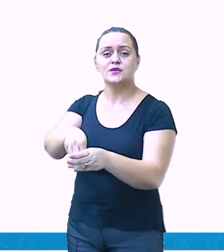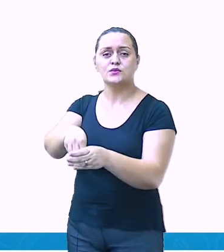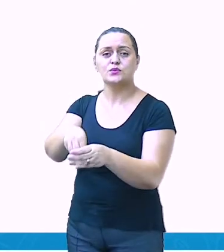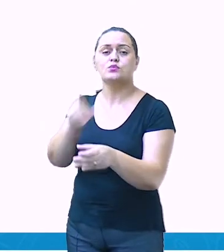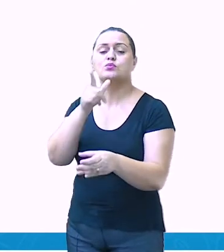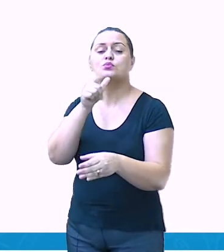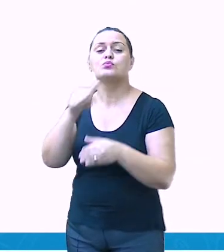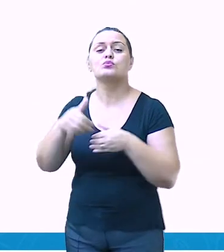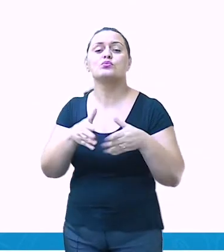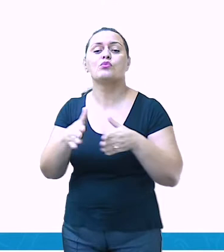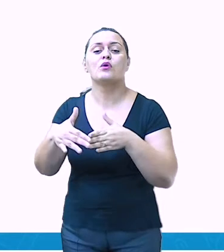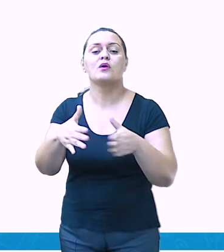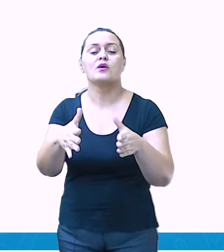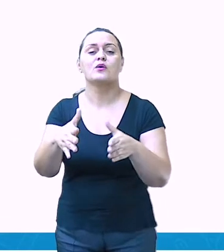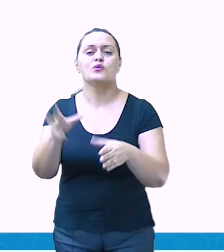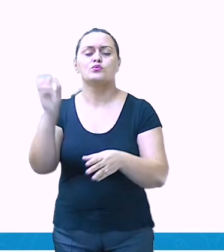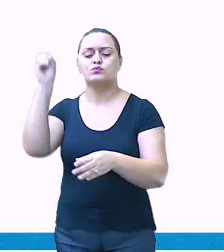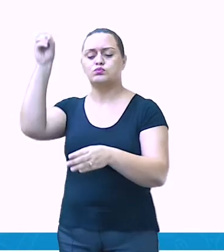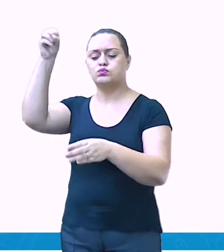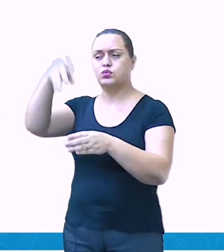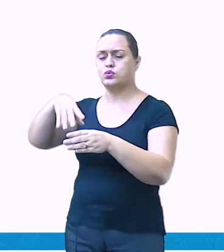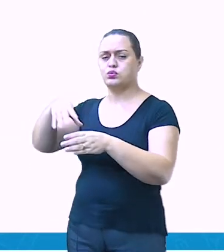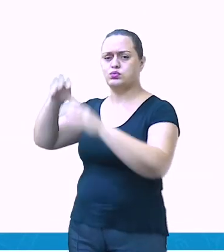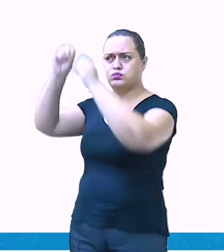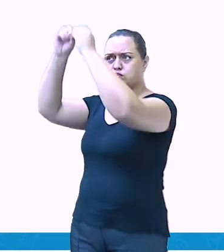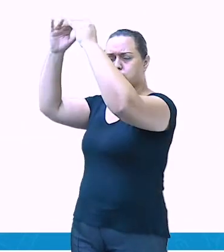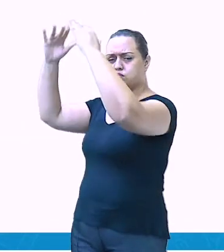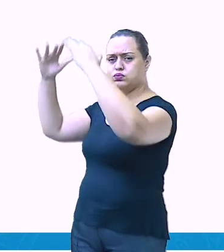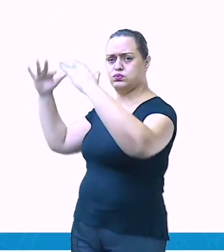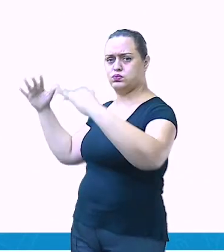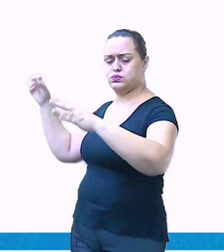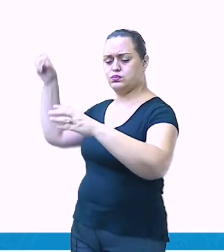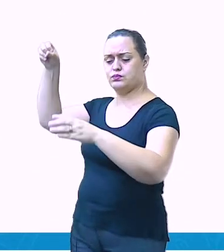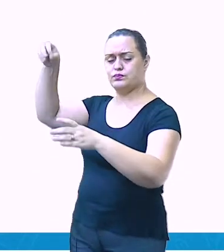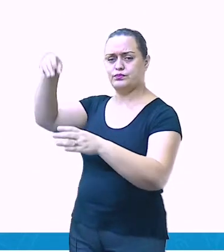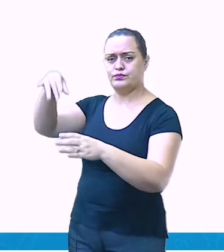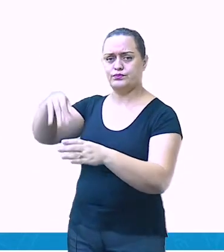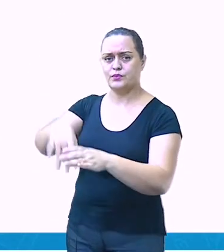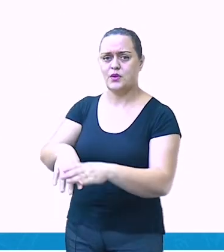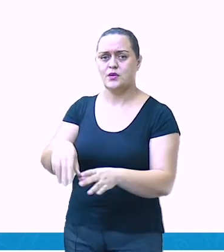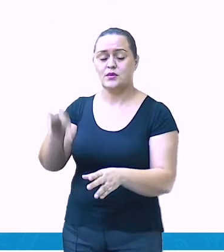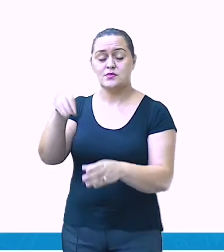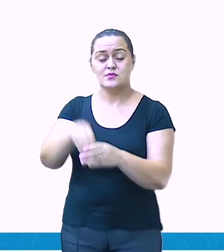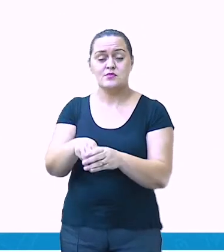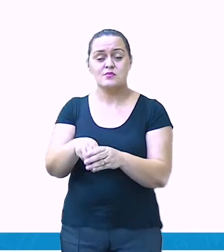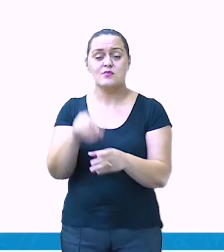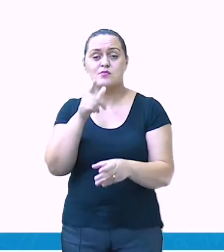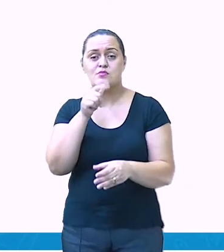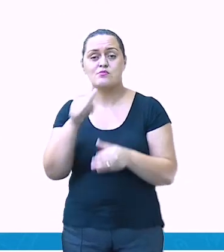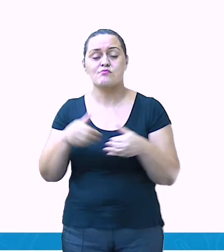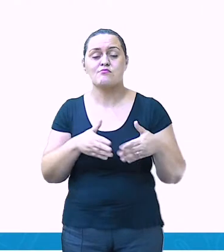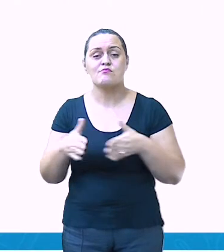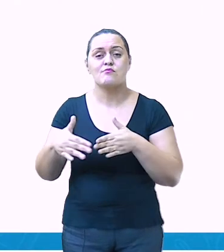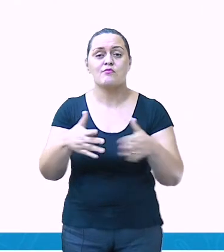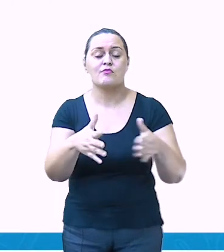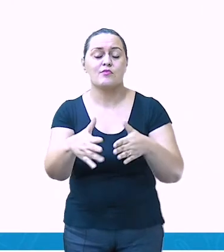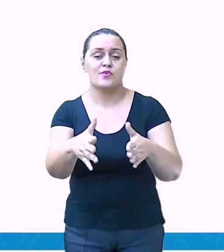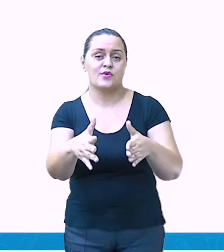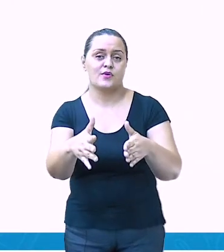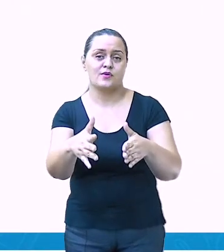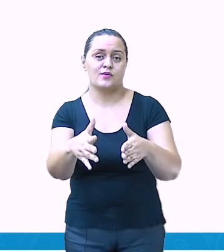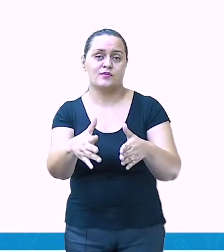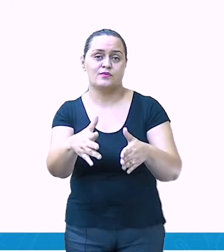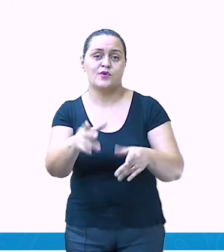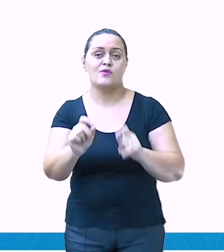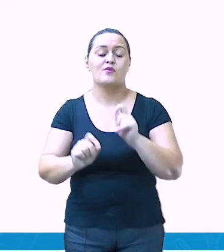Eu diminuo o curso da água, o espaço de curso da água, e também diminuo a condição